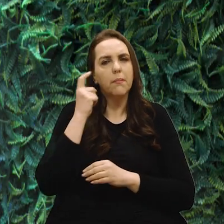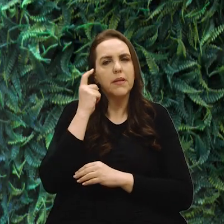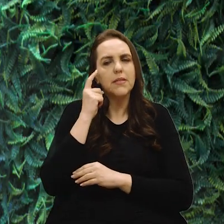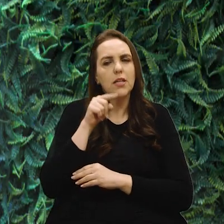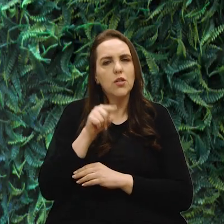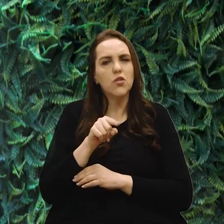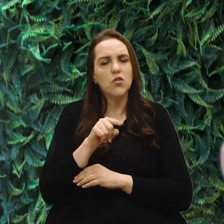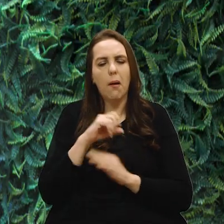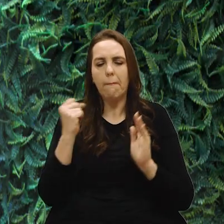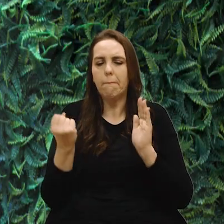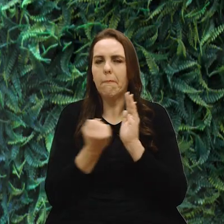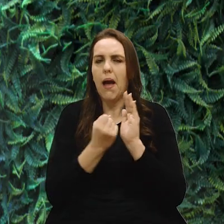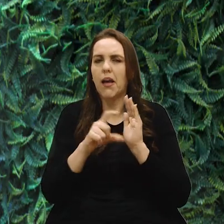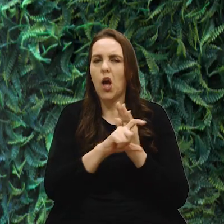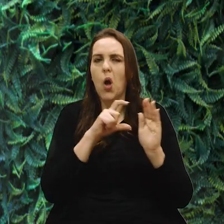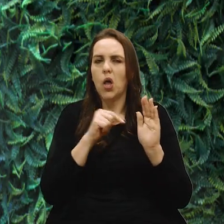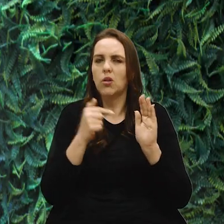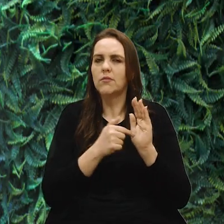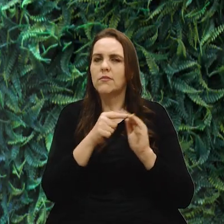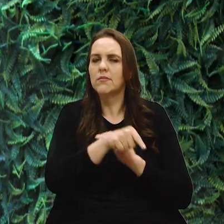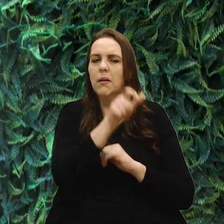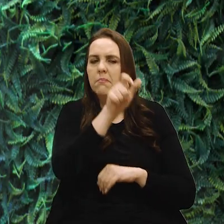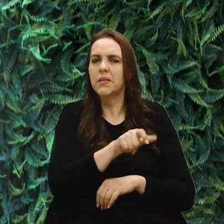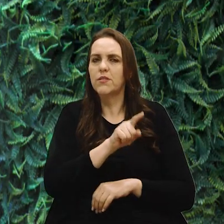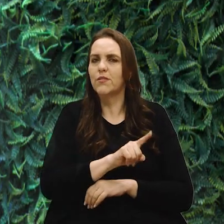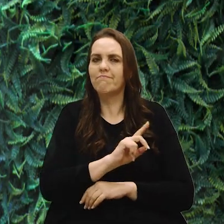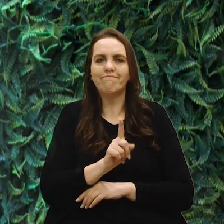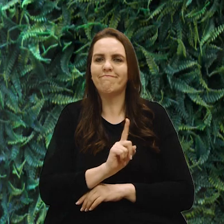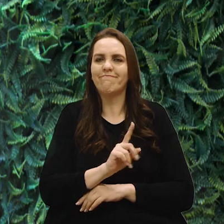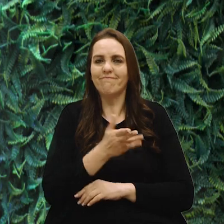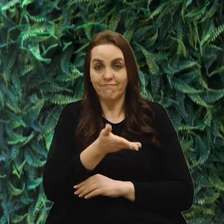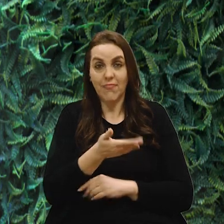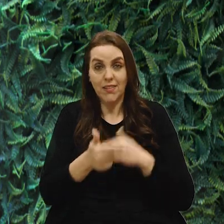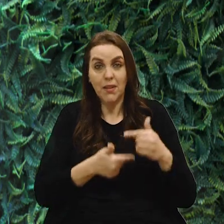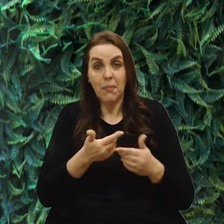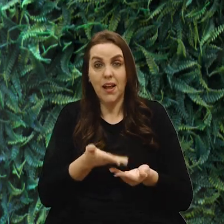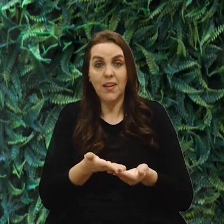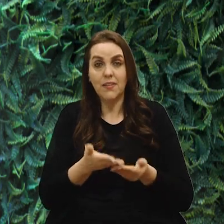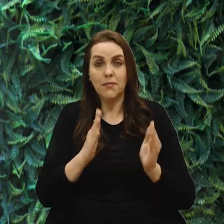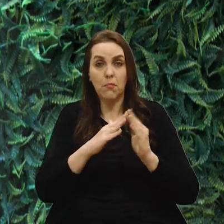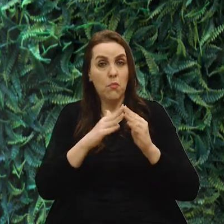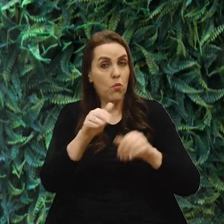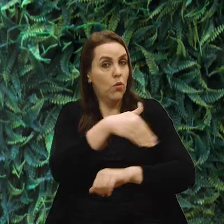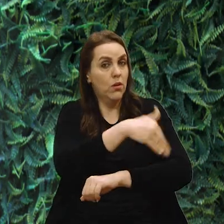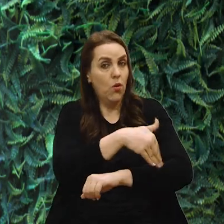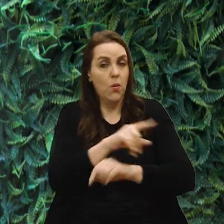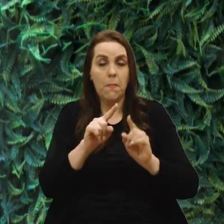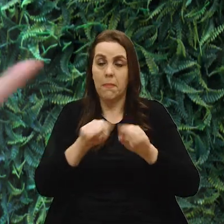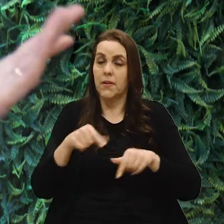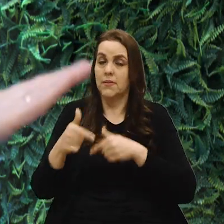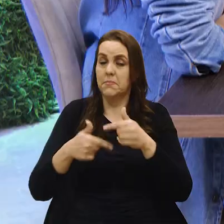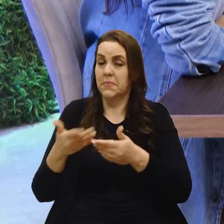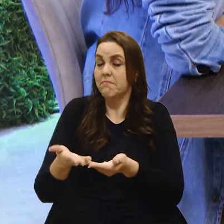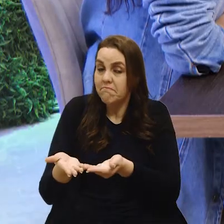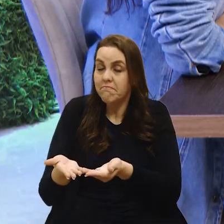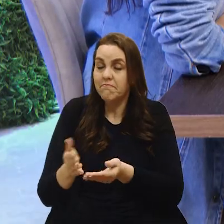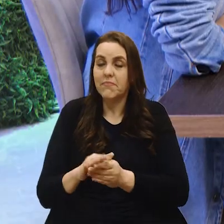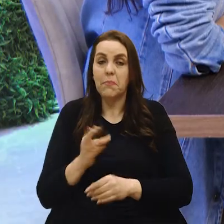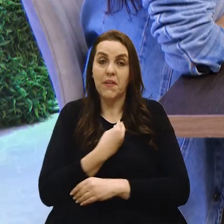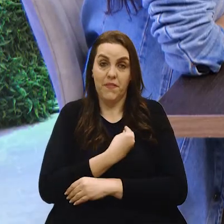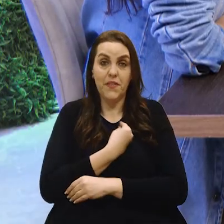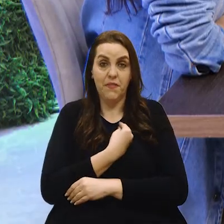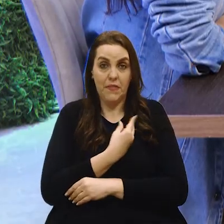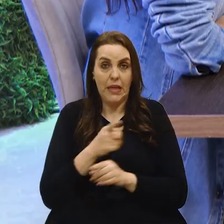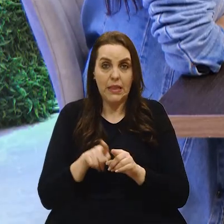fugir dessa estigmatização, né? Assim, ela trabalha. Até para sobreviver,